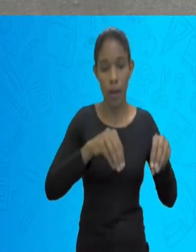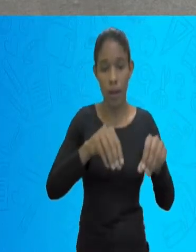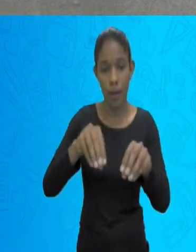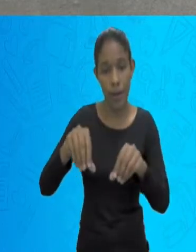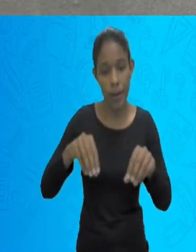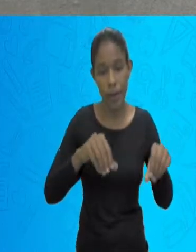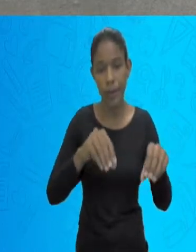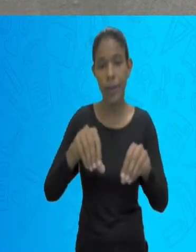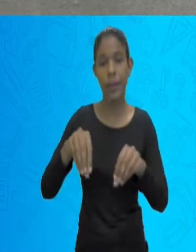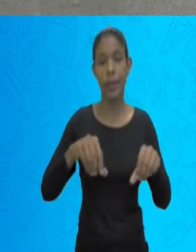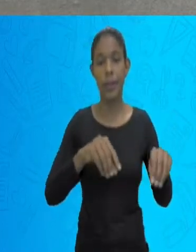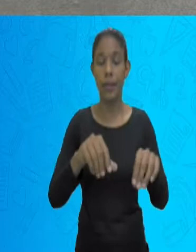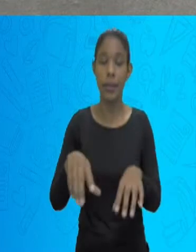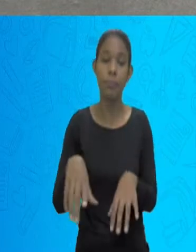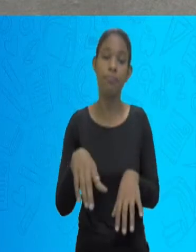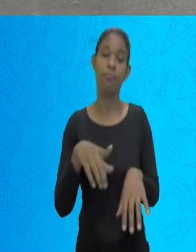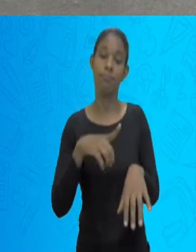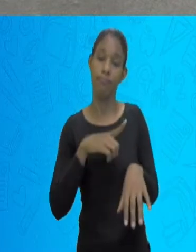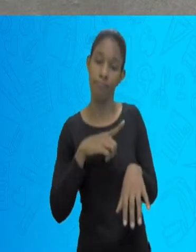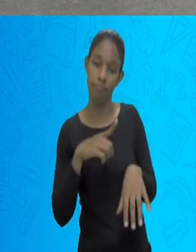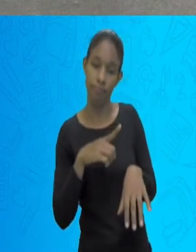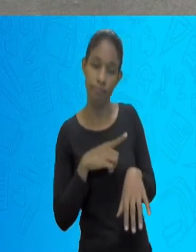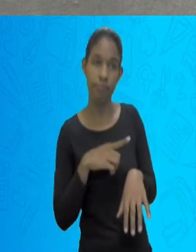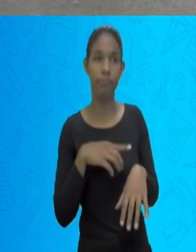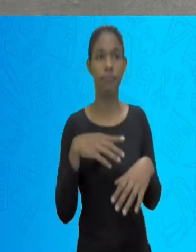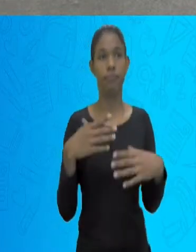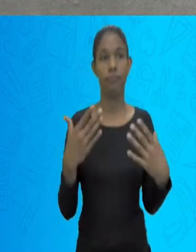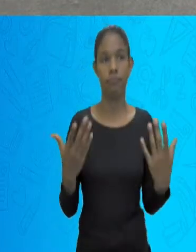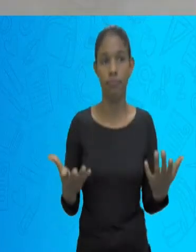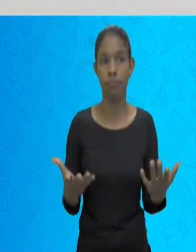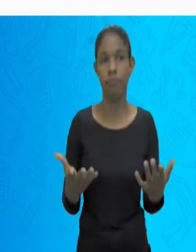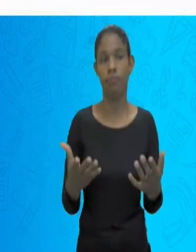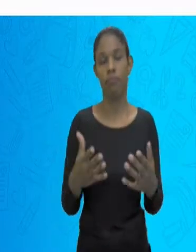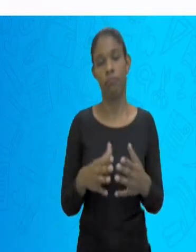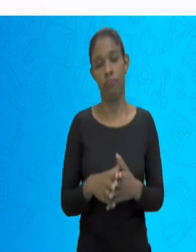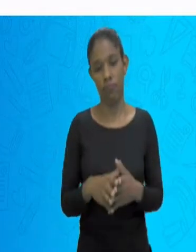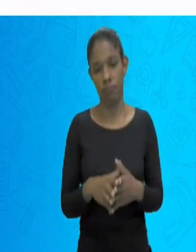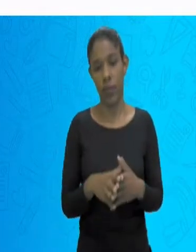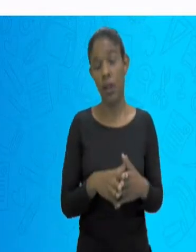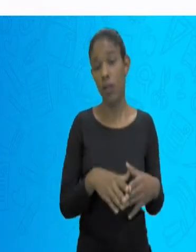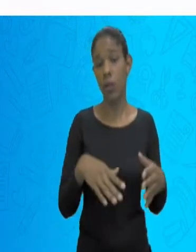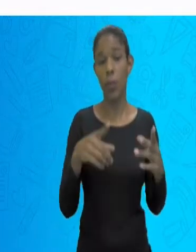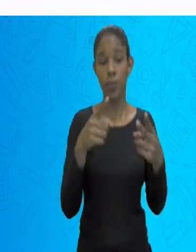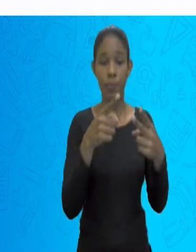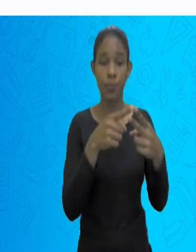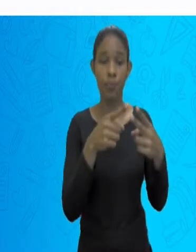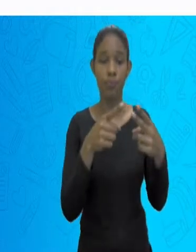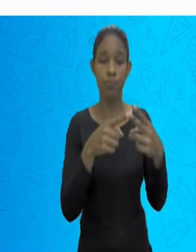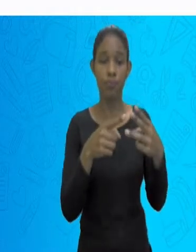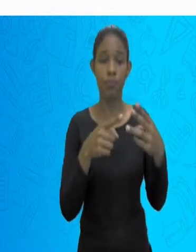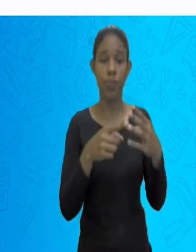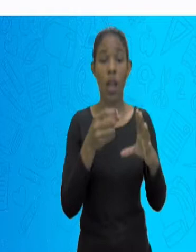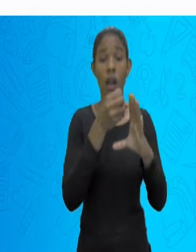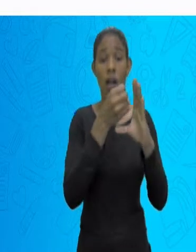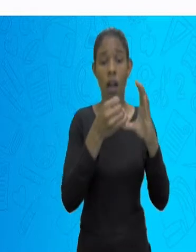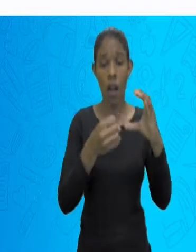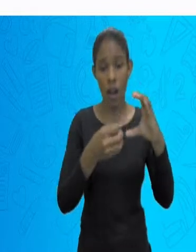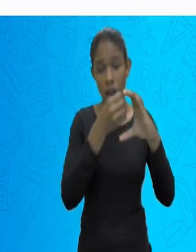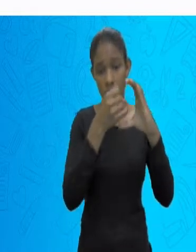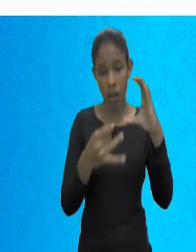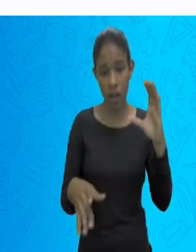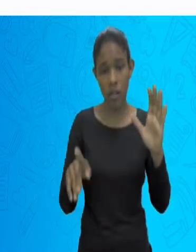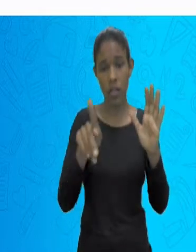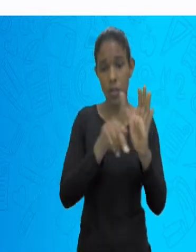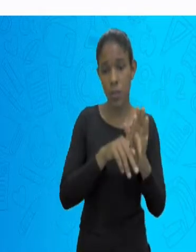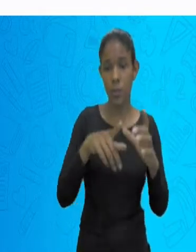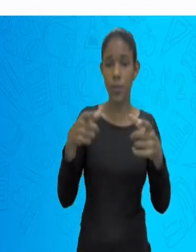mar. Aqui tem o mar, aqui ao fundo, a areia do mar, a vegetação desse lugar. O que é